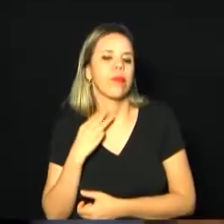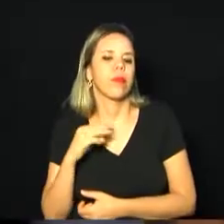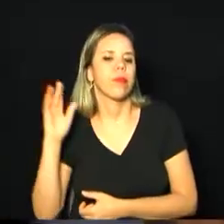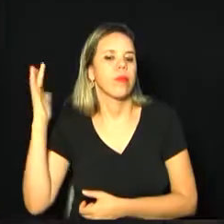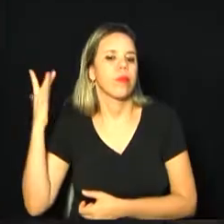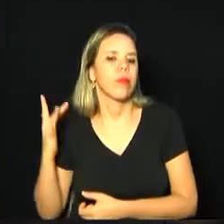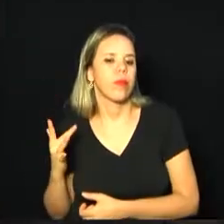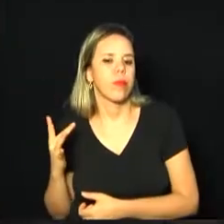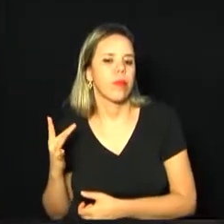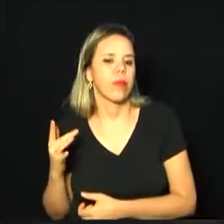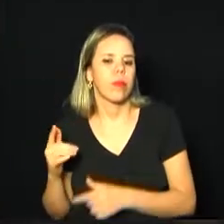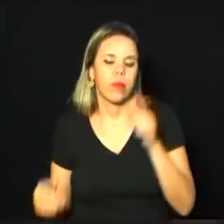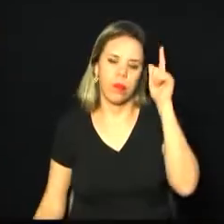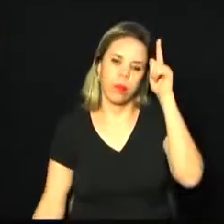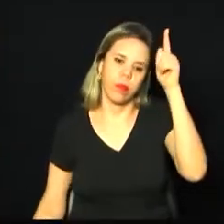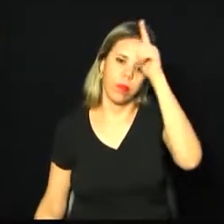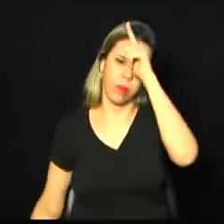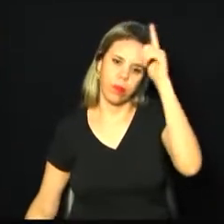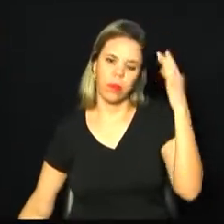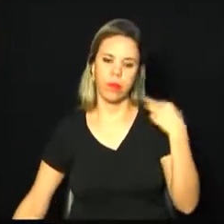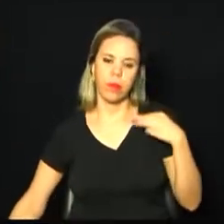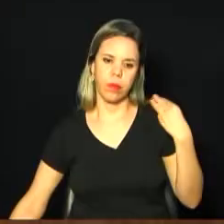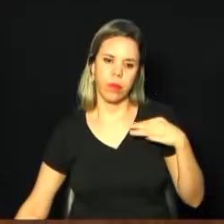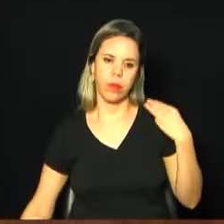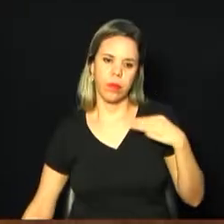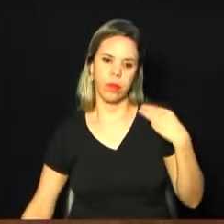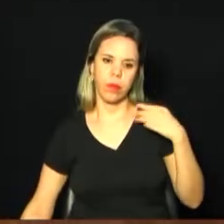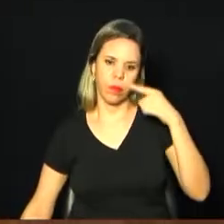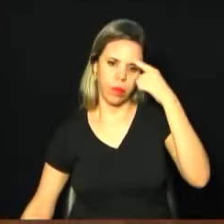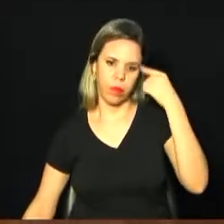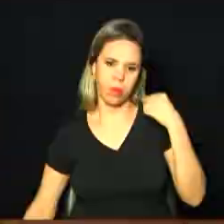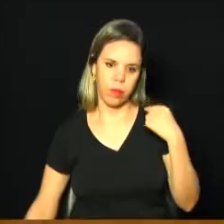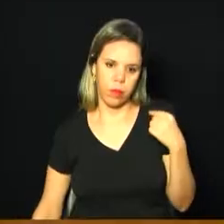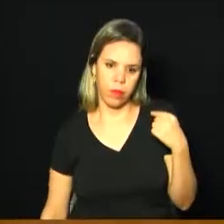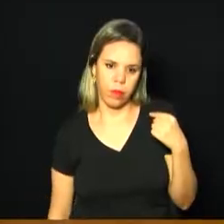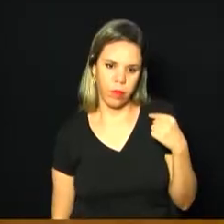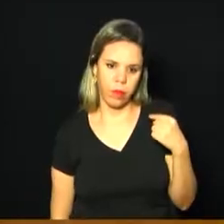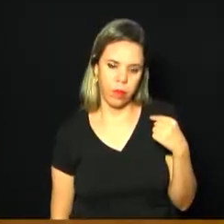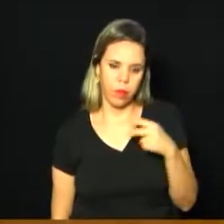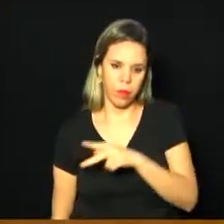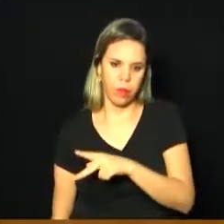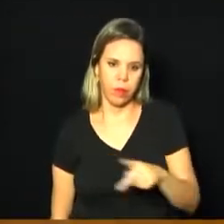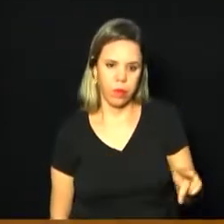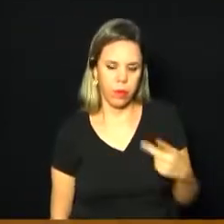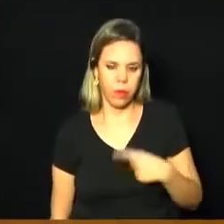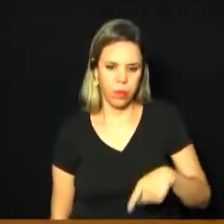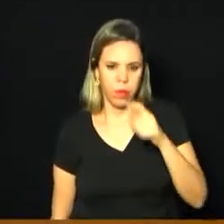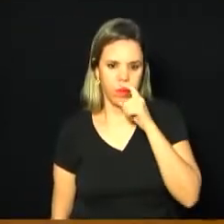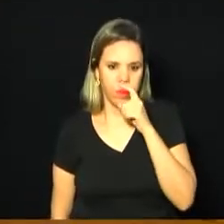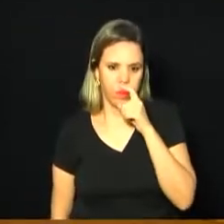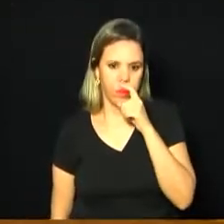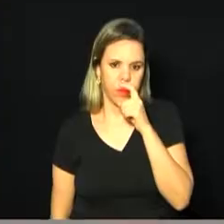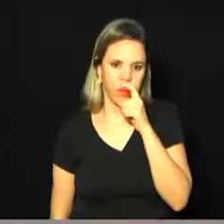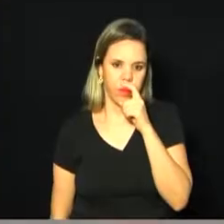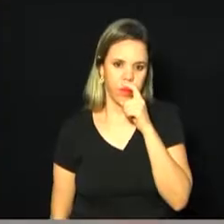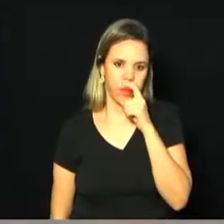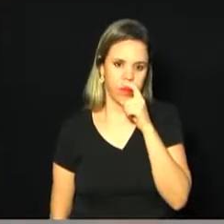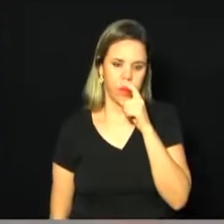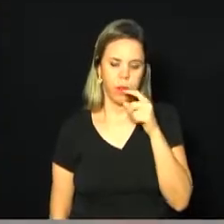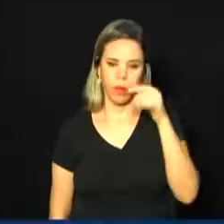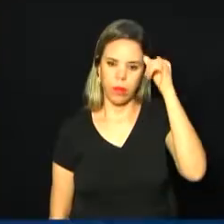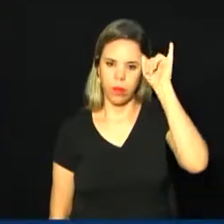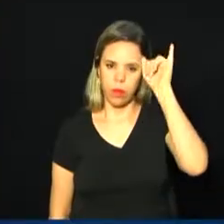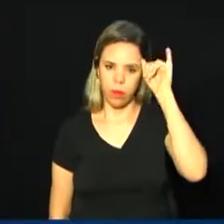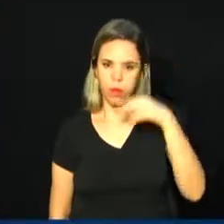Guida Calisto Gustavo petta Mariana conti Paola Miguel o presidente da Câmara Zé Carlos e